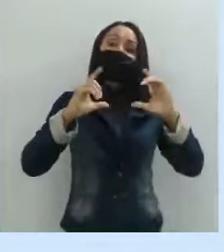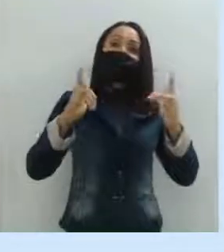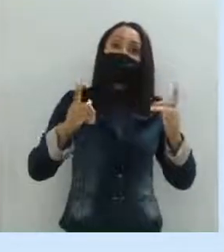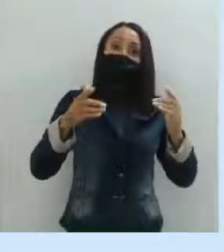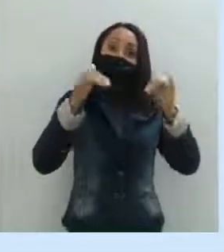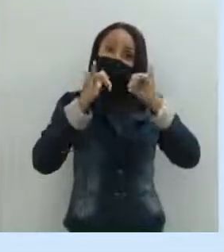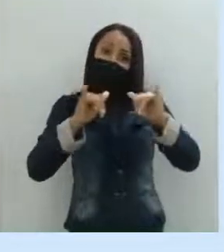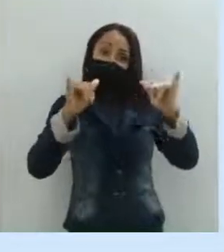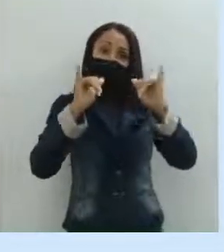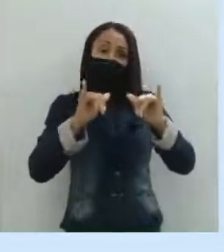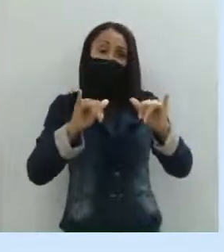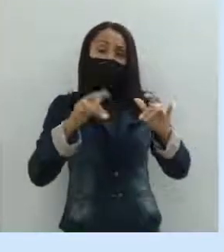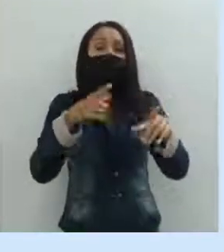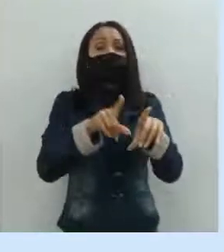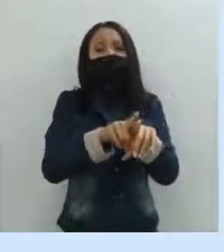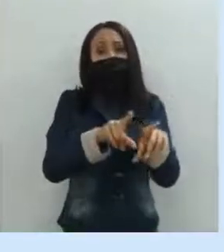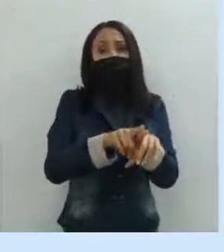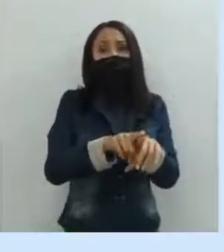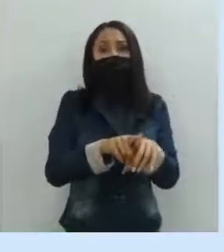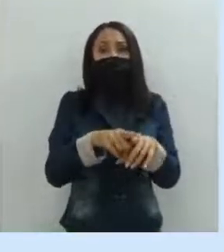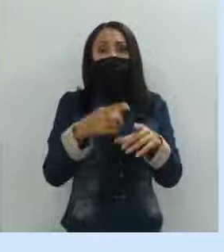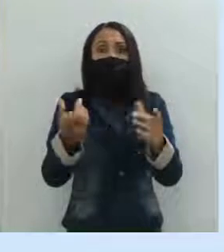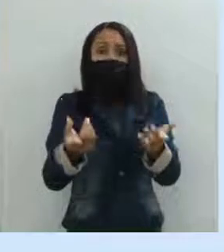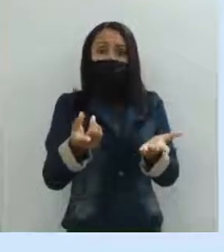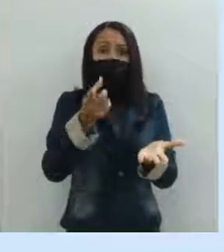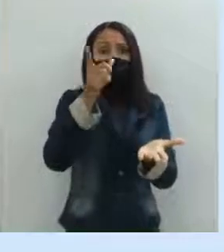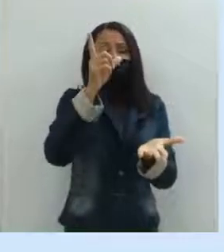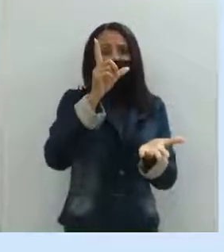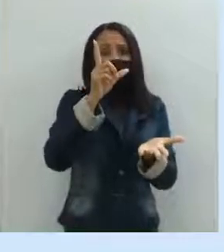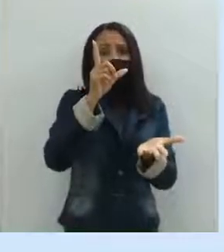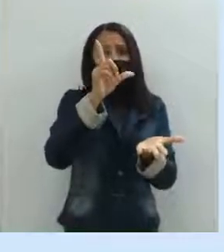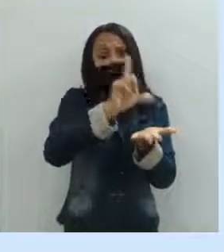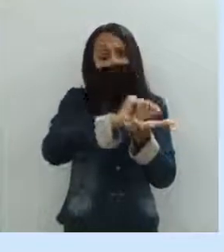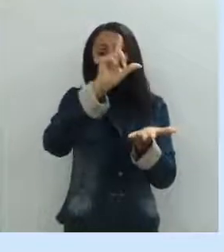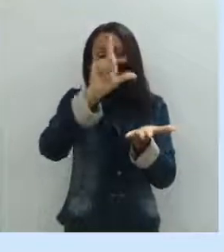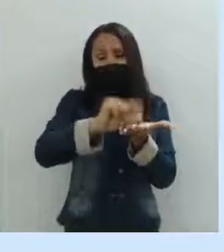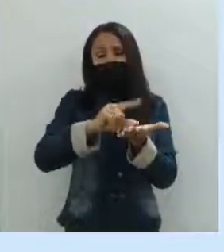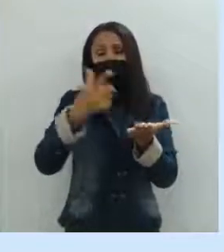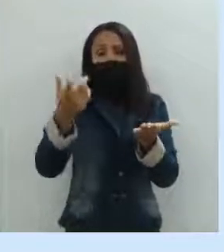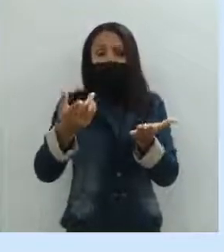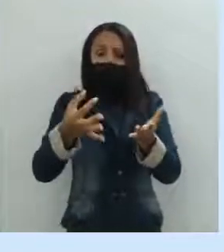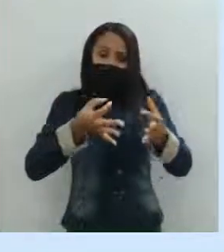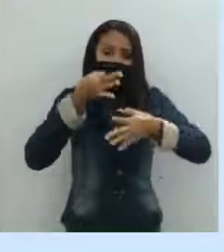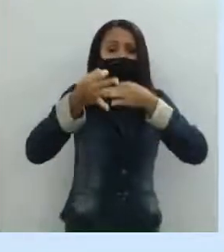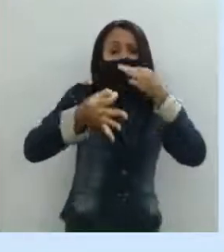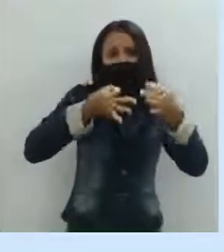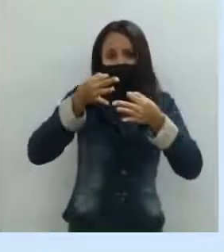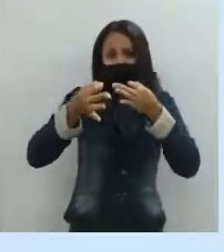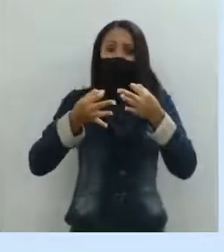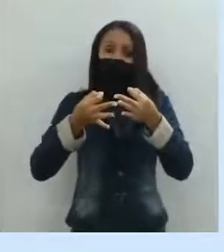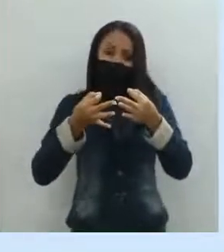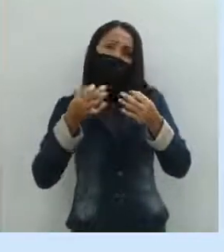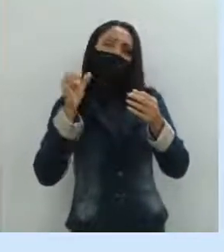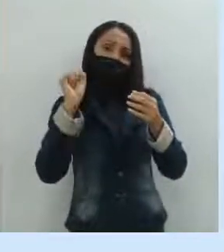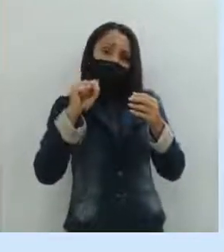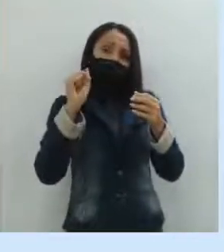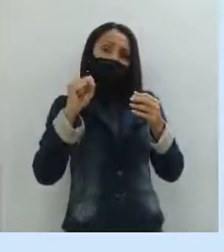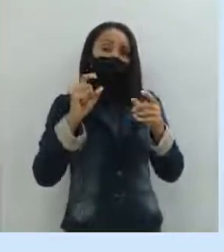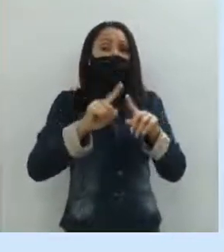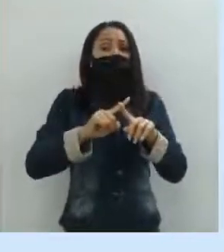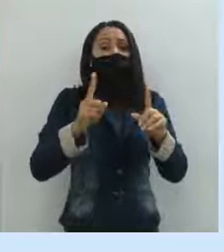notícia você pode também ter um artigo de opinião, claro, claro, mas nós temos aqui a notícia,